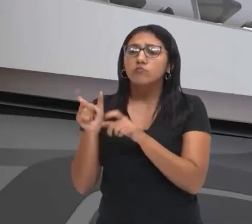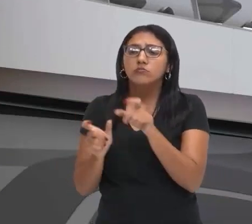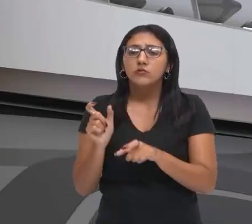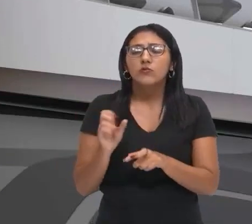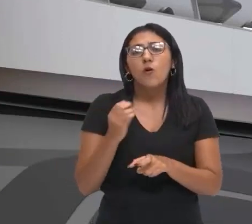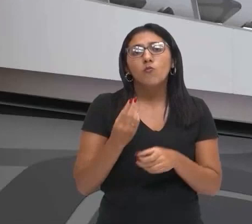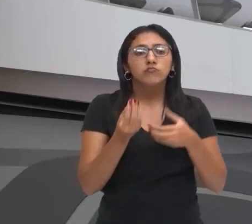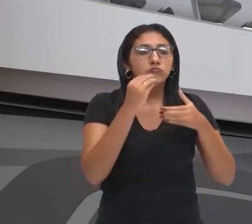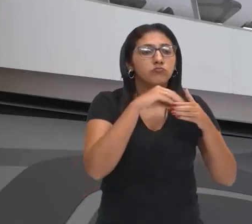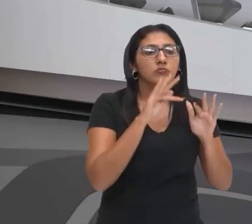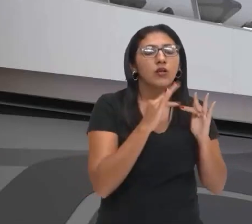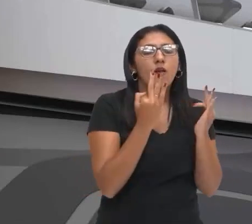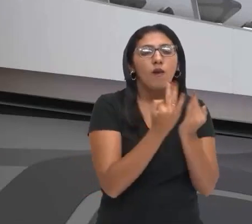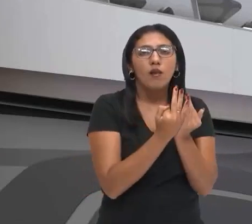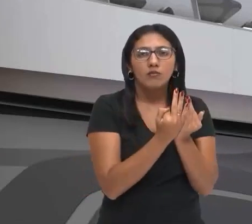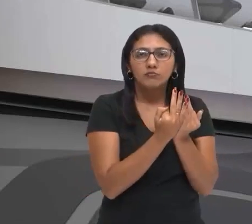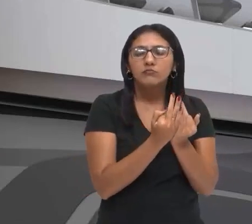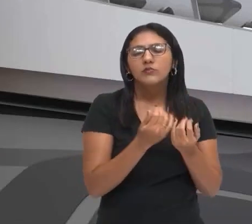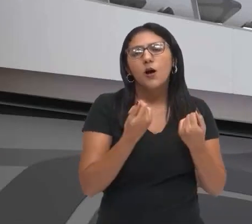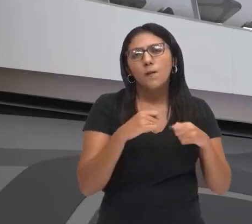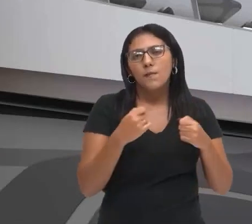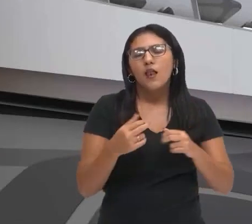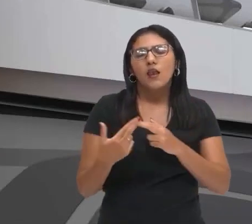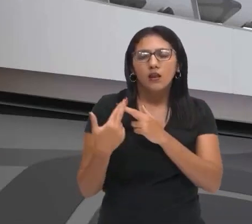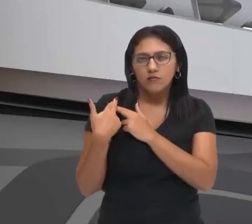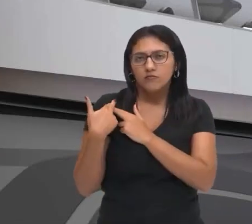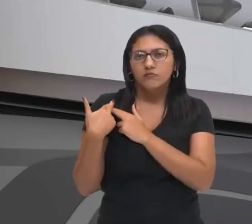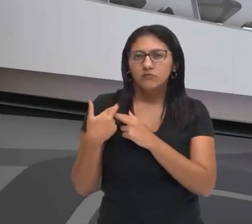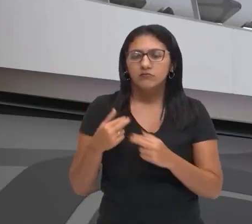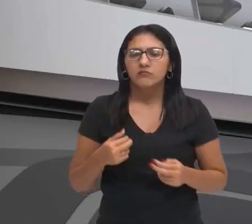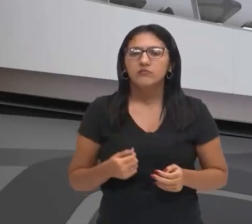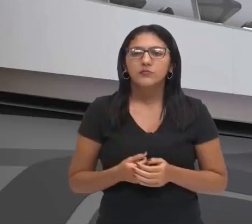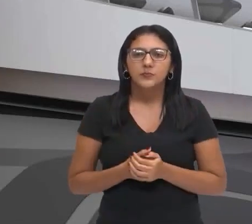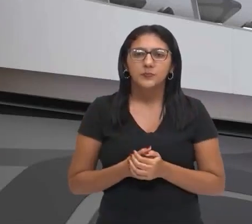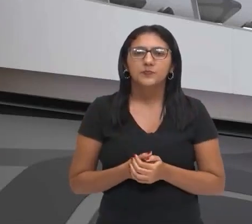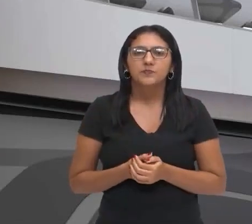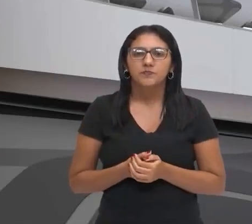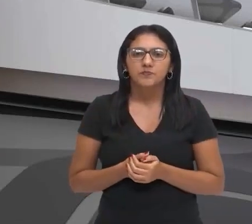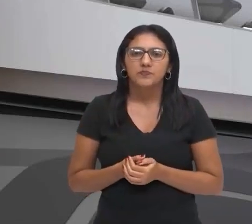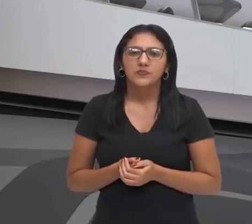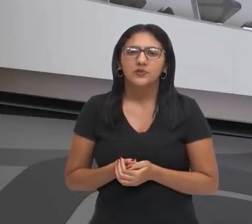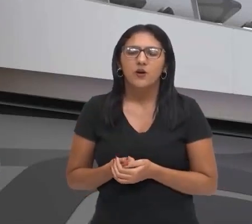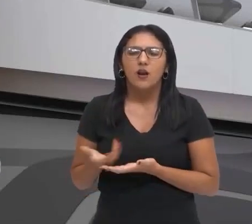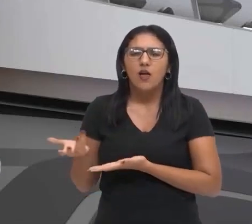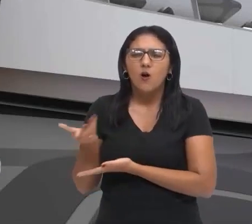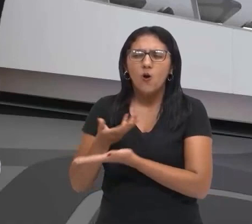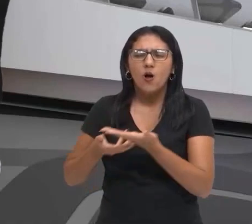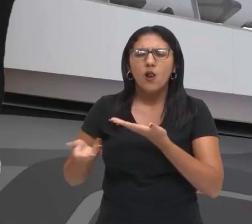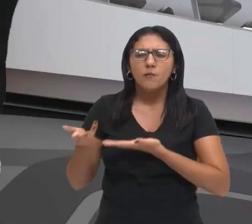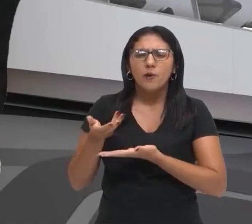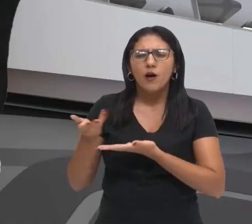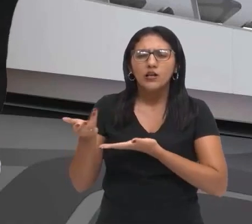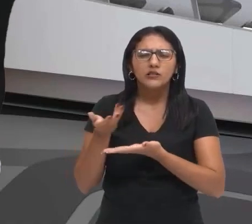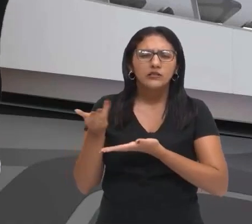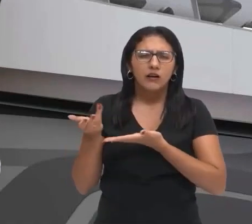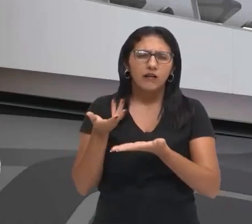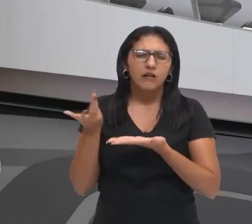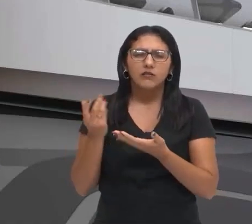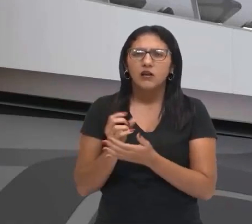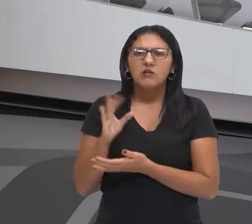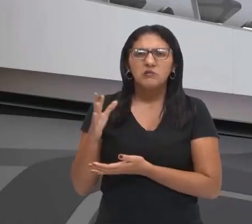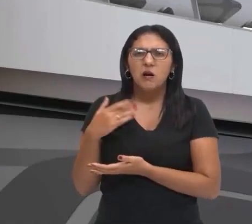família. Então, eu também tenho que ter essa responsabilidade. Colaboração, tá? Então, eu quero